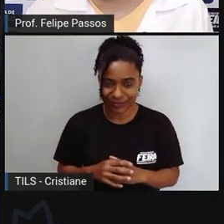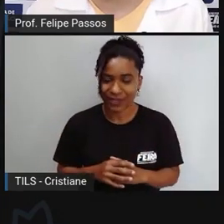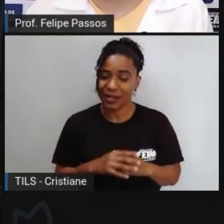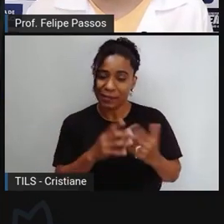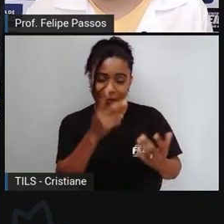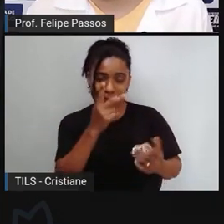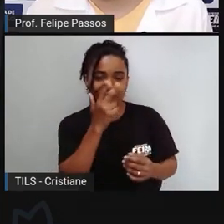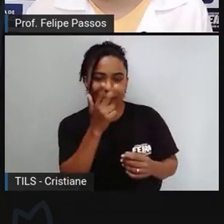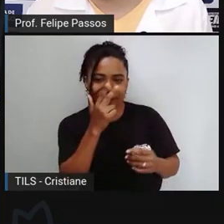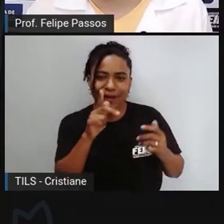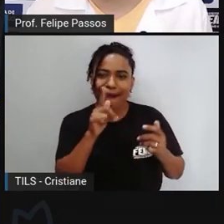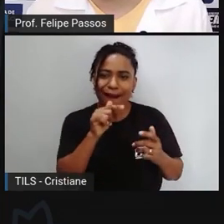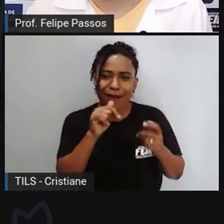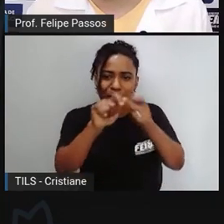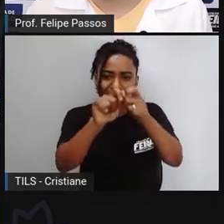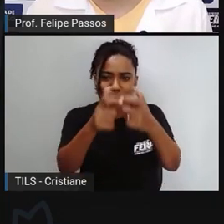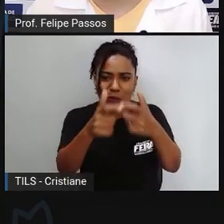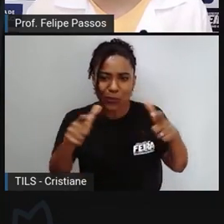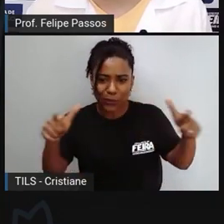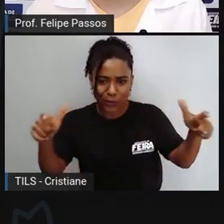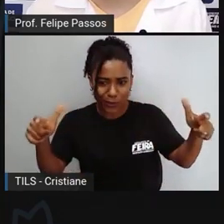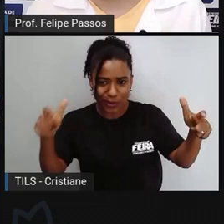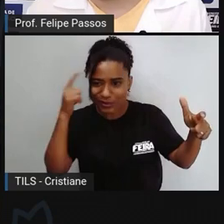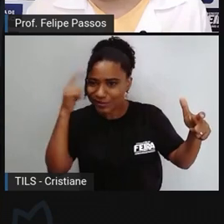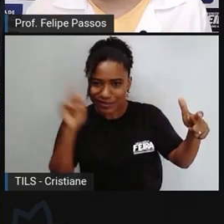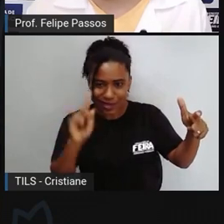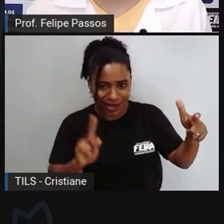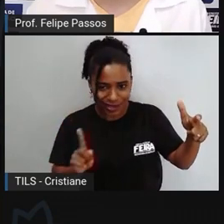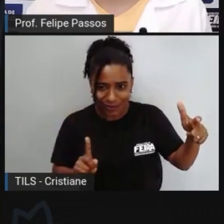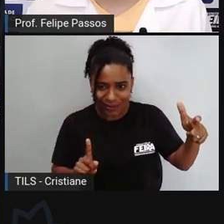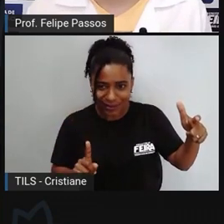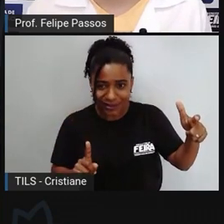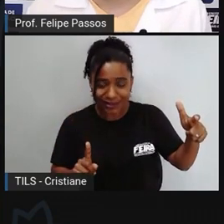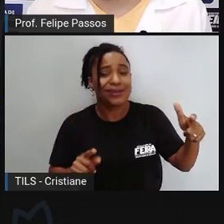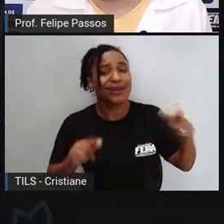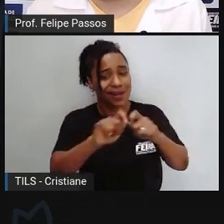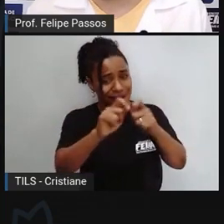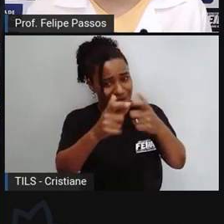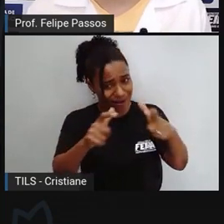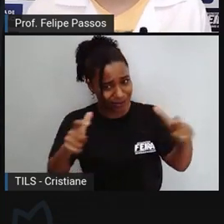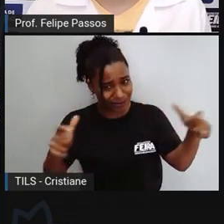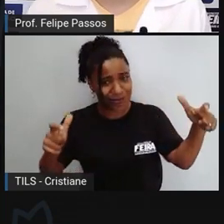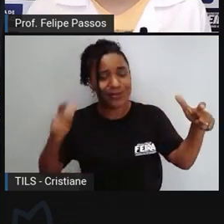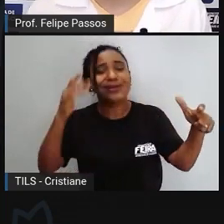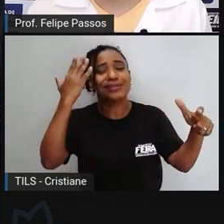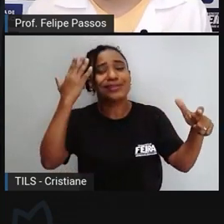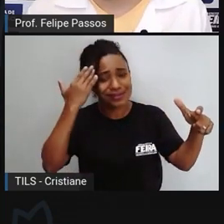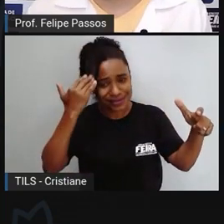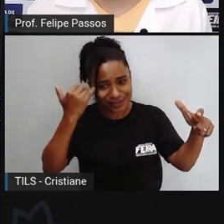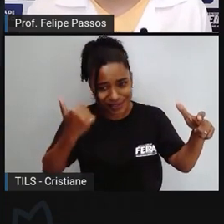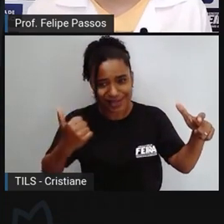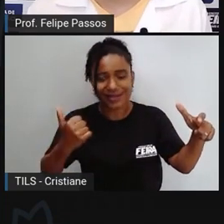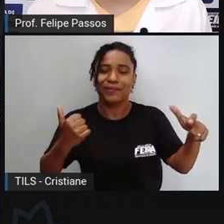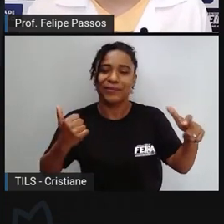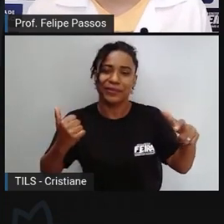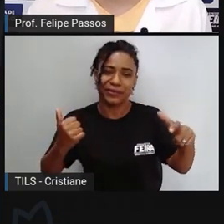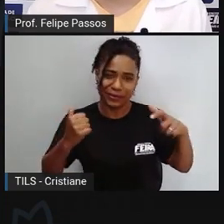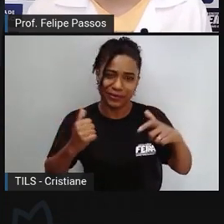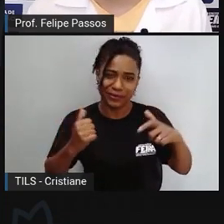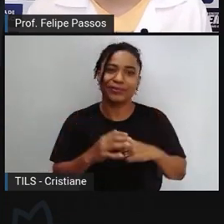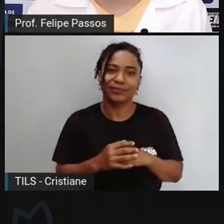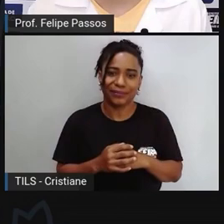foram atingidas quando na verdade eu peço que